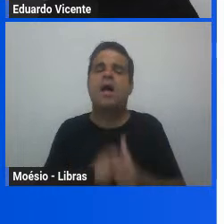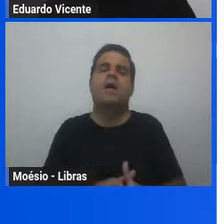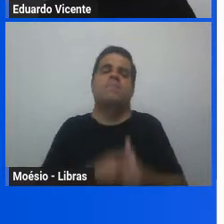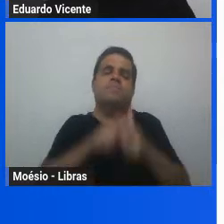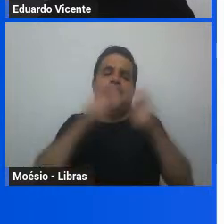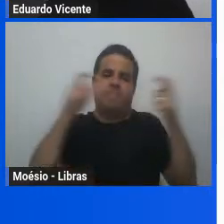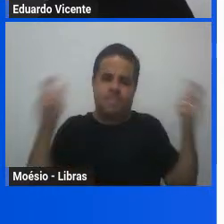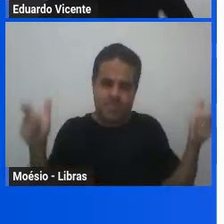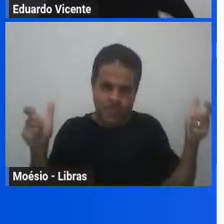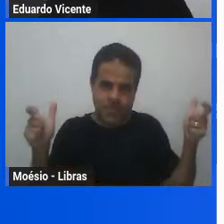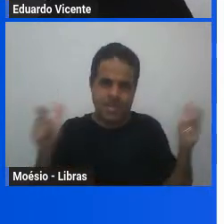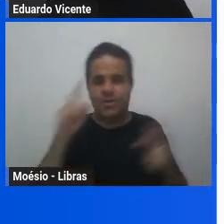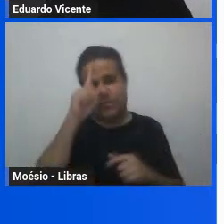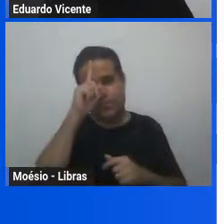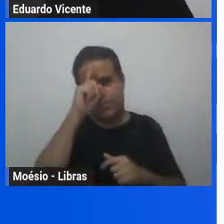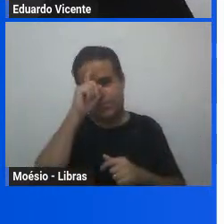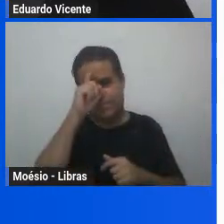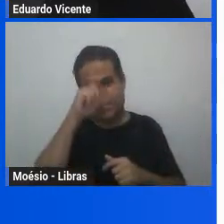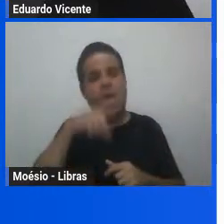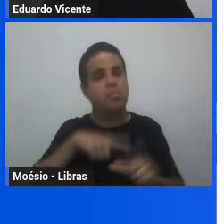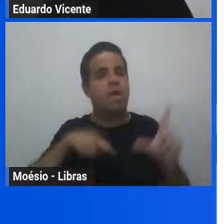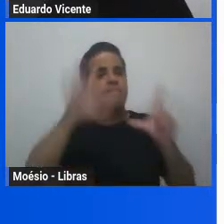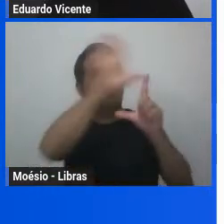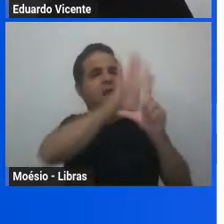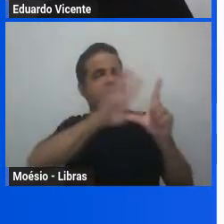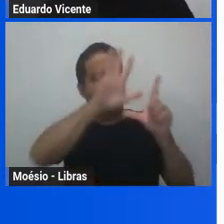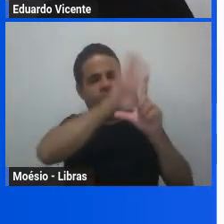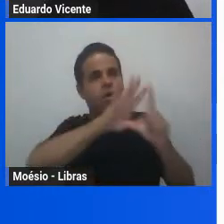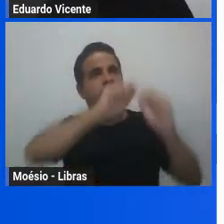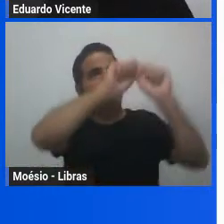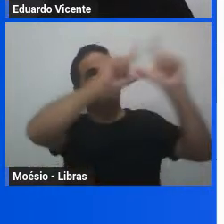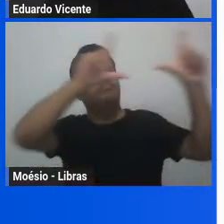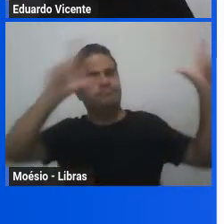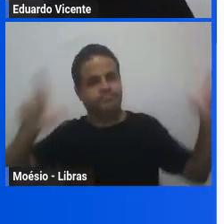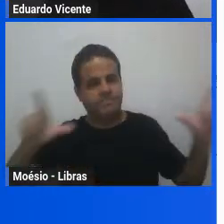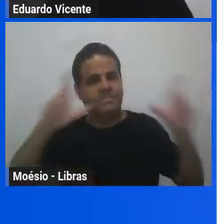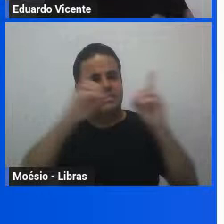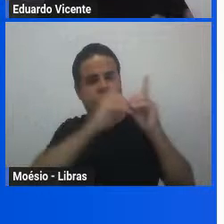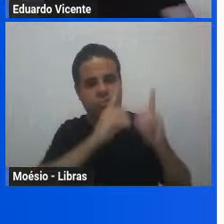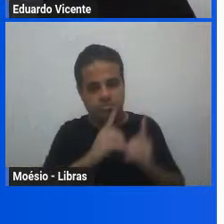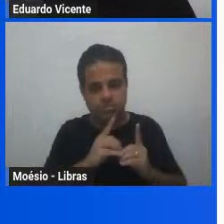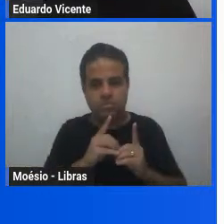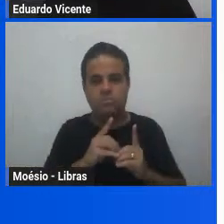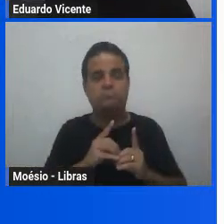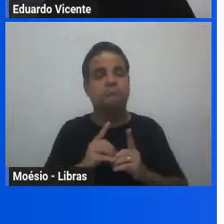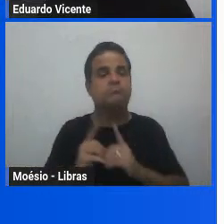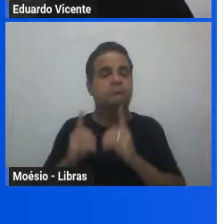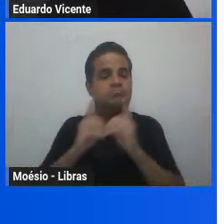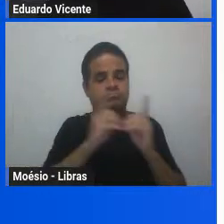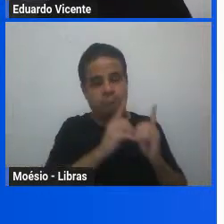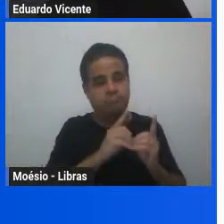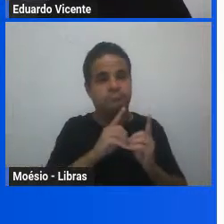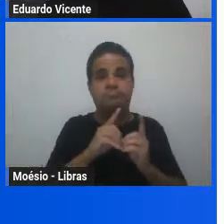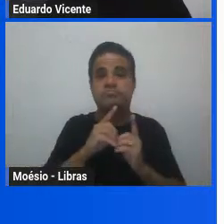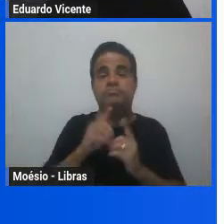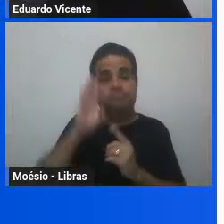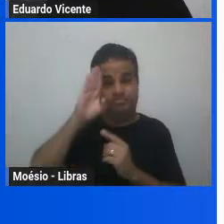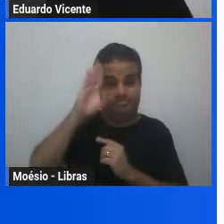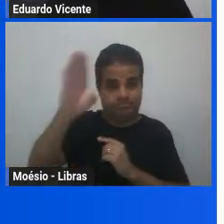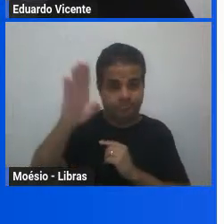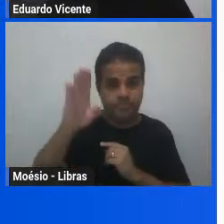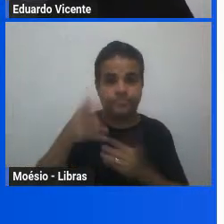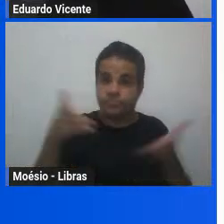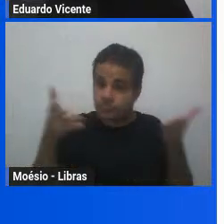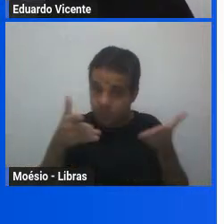hospitais hoje tem essa plataforma no seu painel de atendimento, da parte de atendimento preferencial. Então, hoje